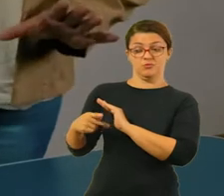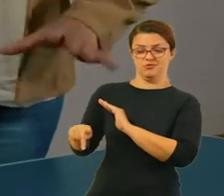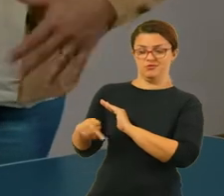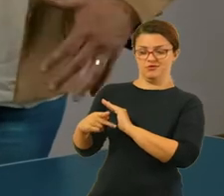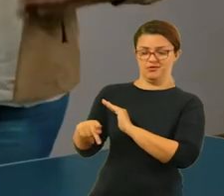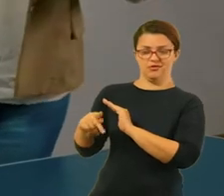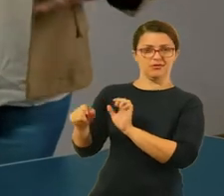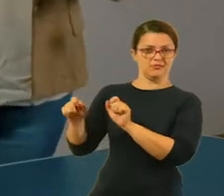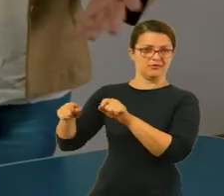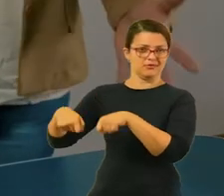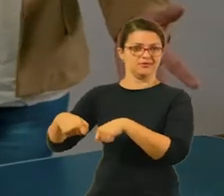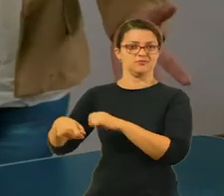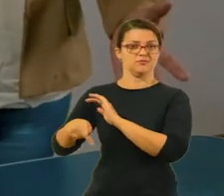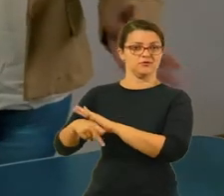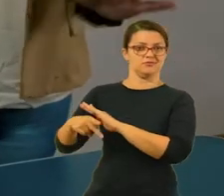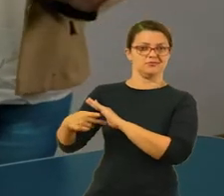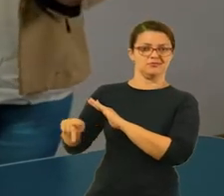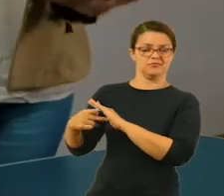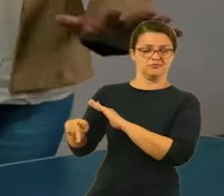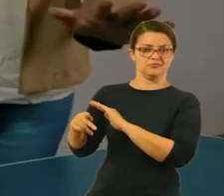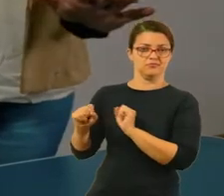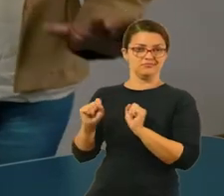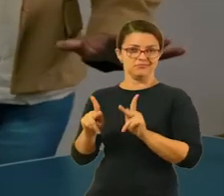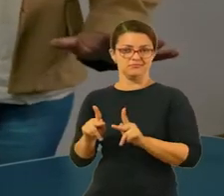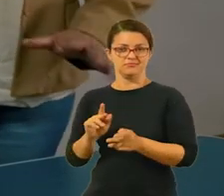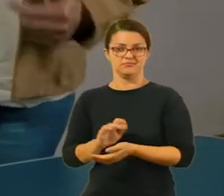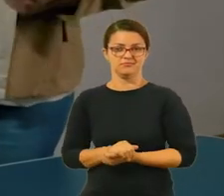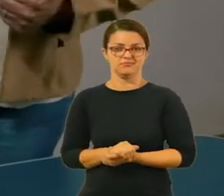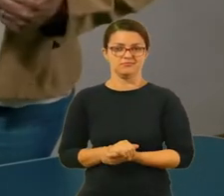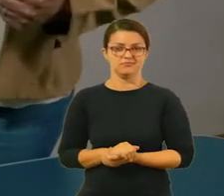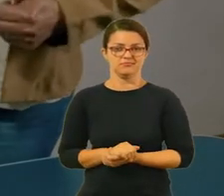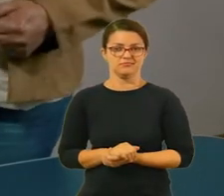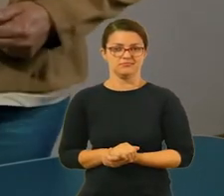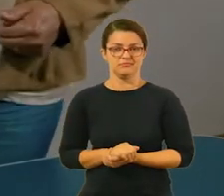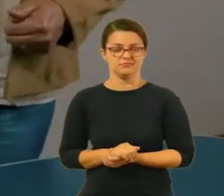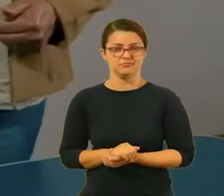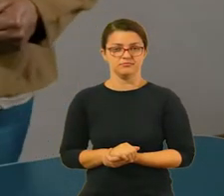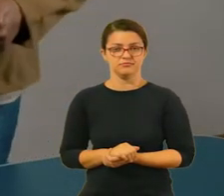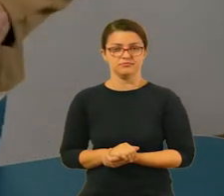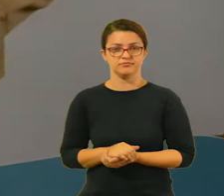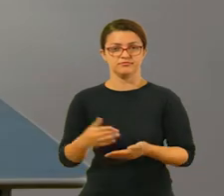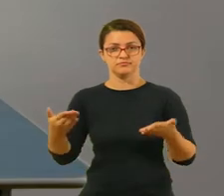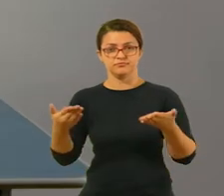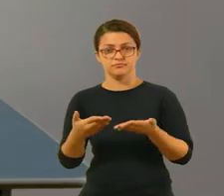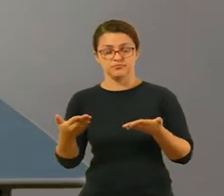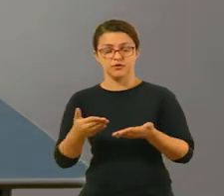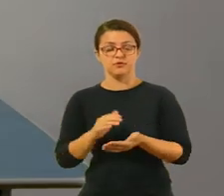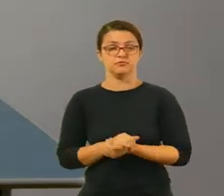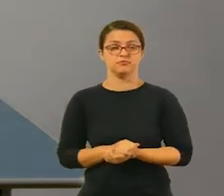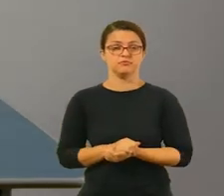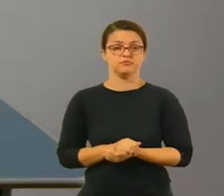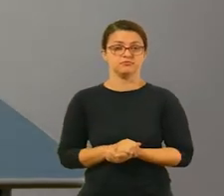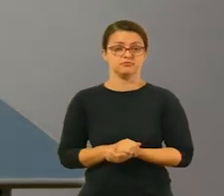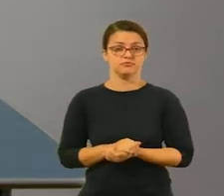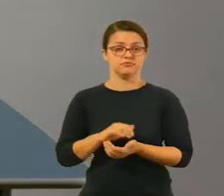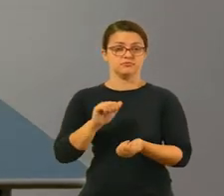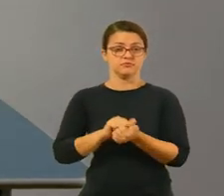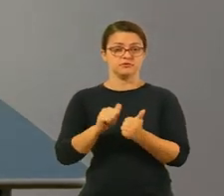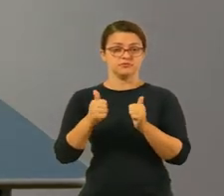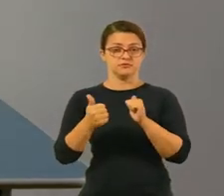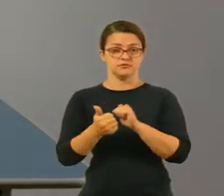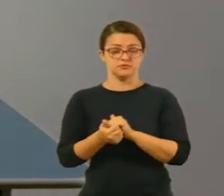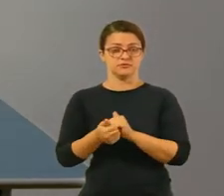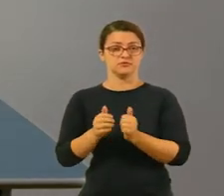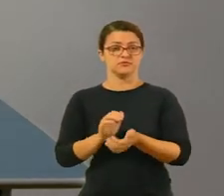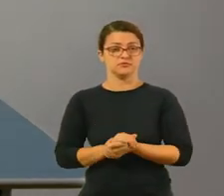de acordo com as possibilidades que ela tem. E aí, tá tudo bem, ok? Bom, agora a gente vai falar